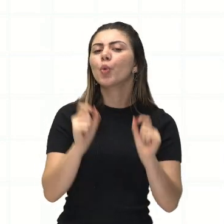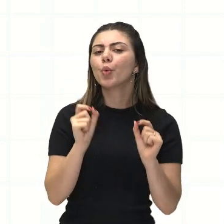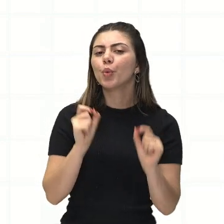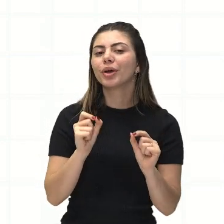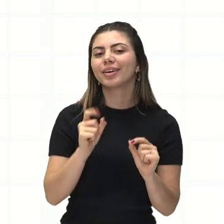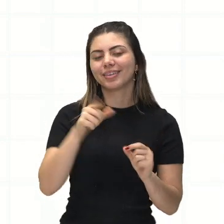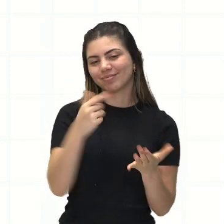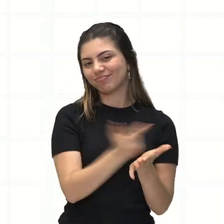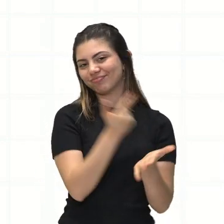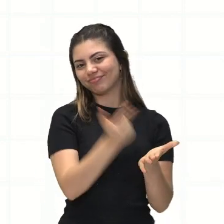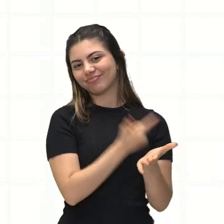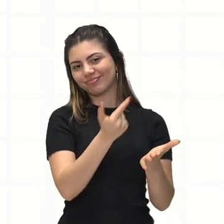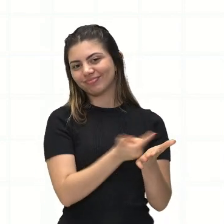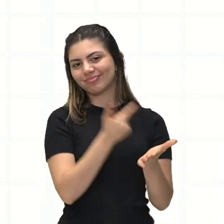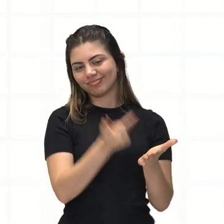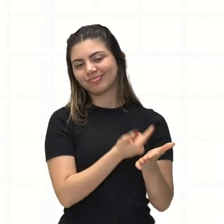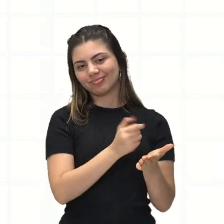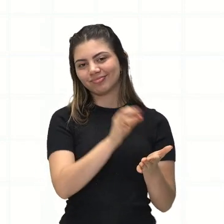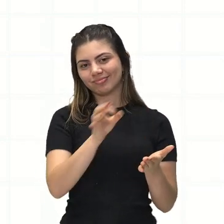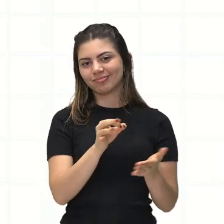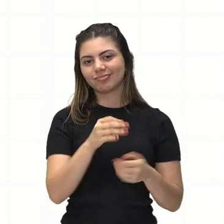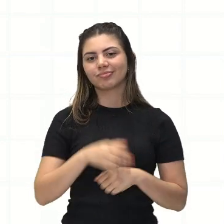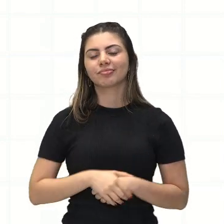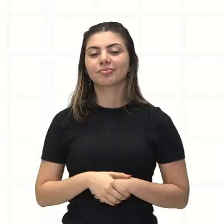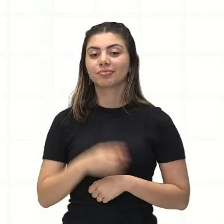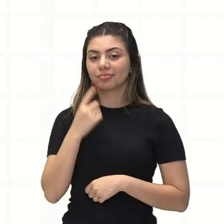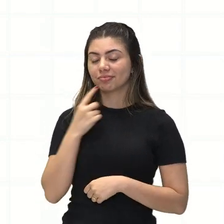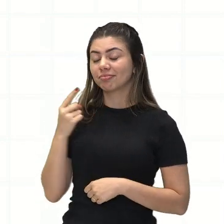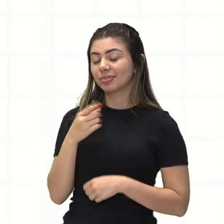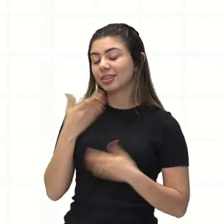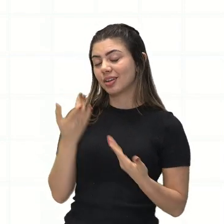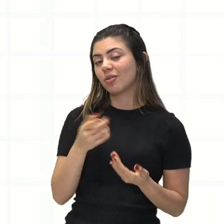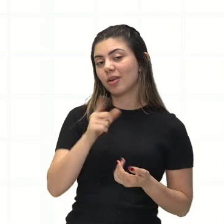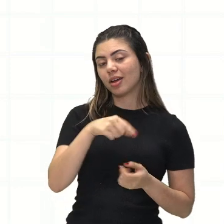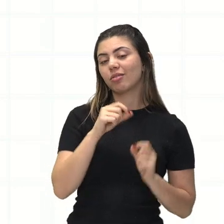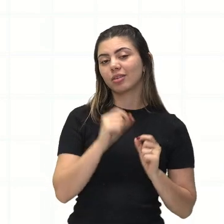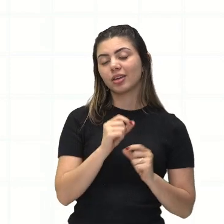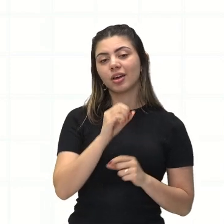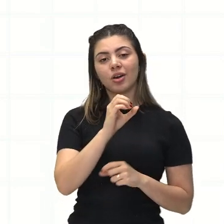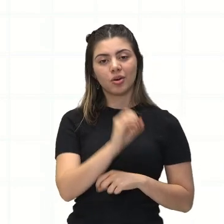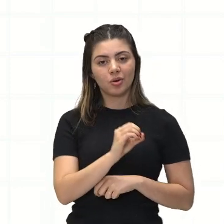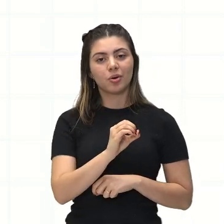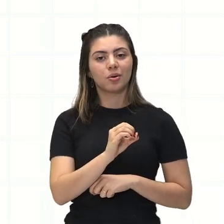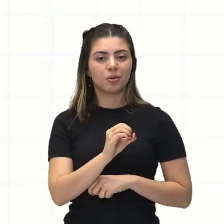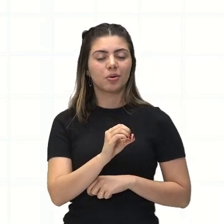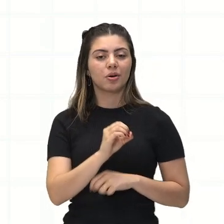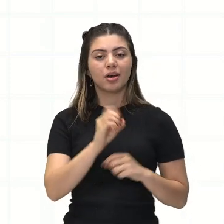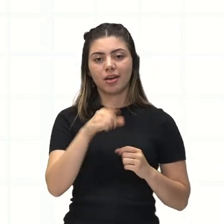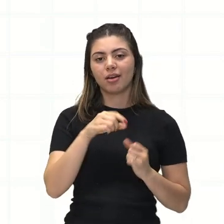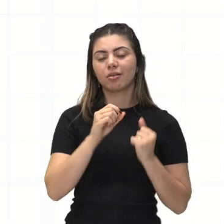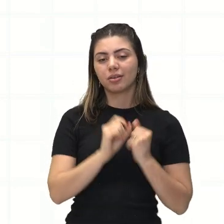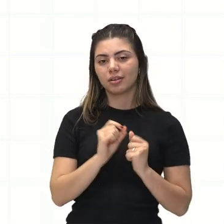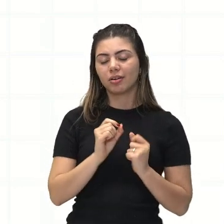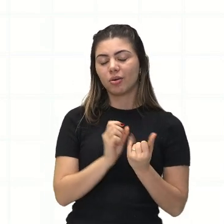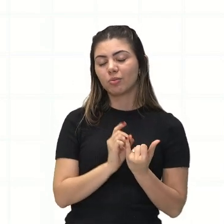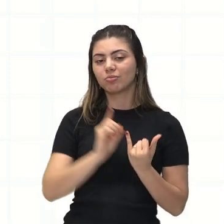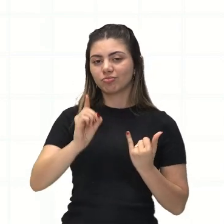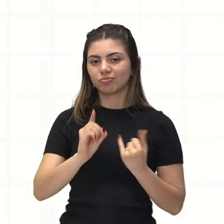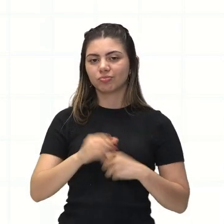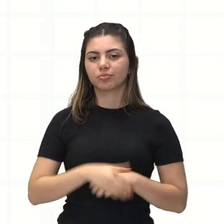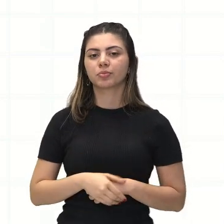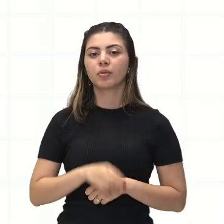um livro. Aí esse um livro vai ser o meu objeto direto. Um não é preposição, um é